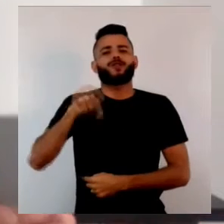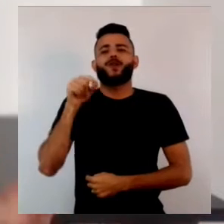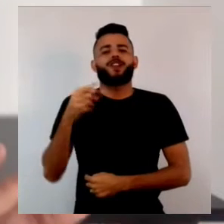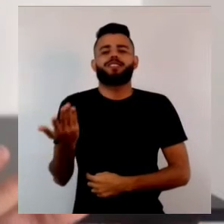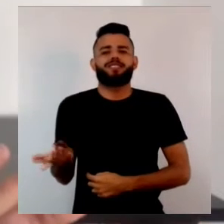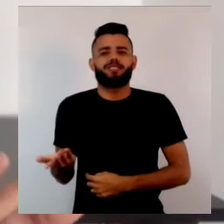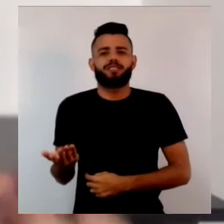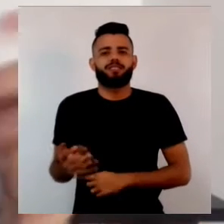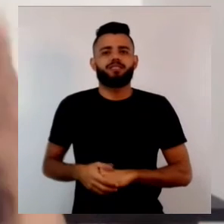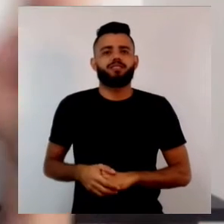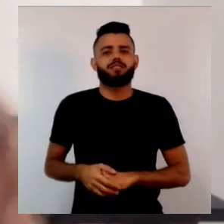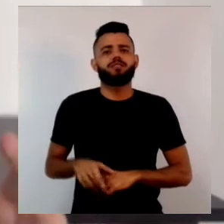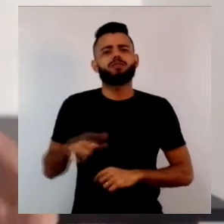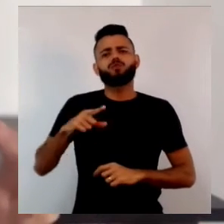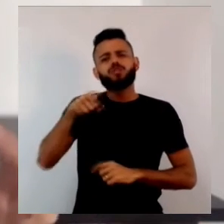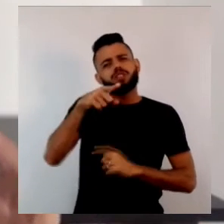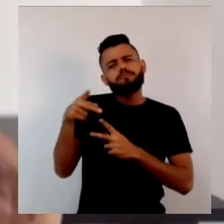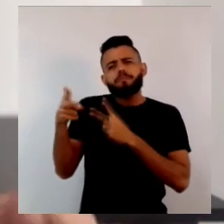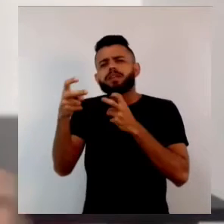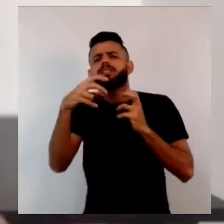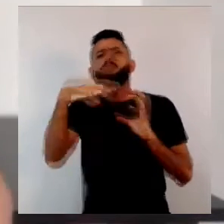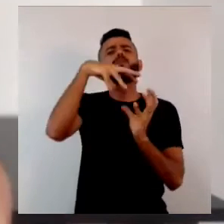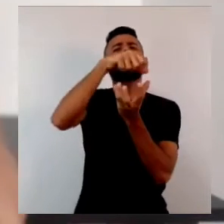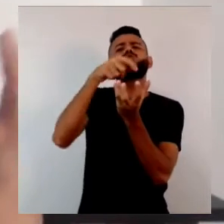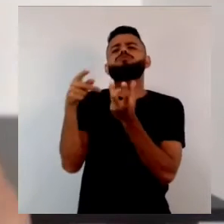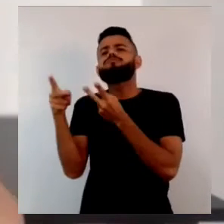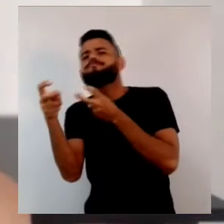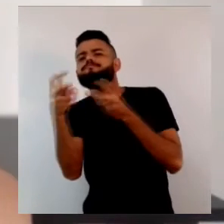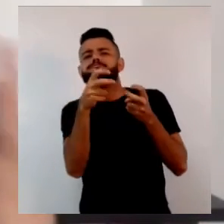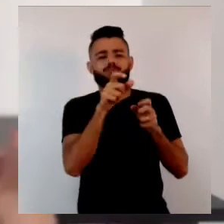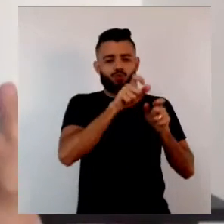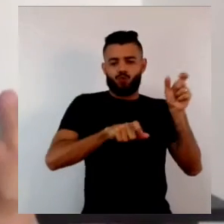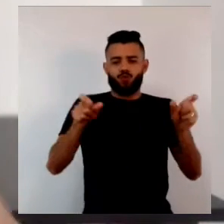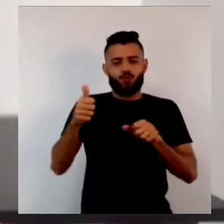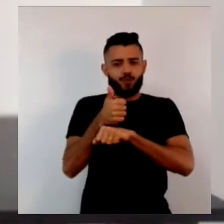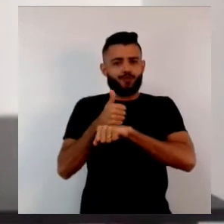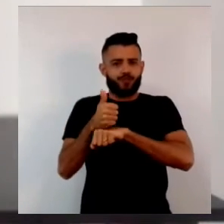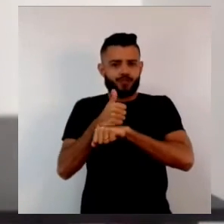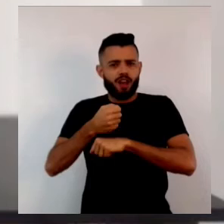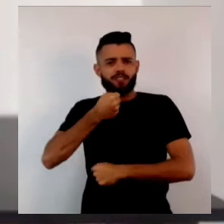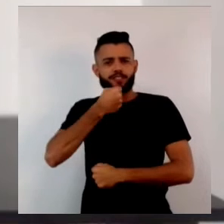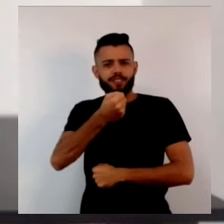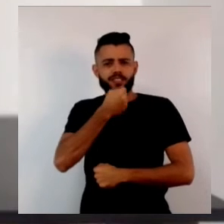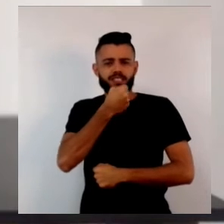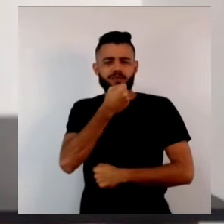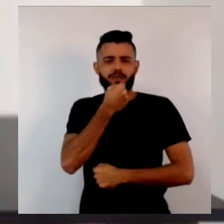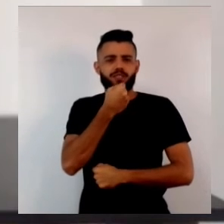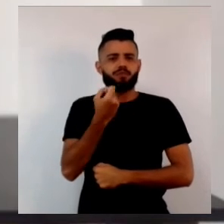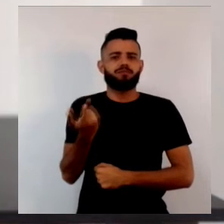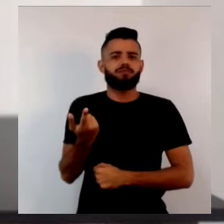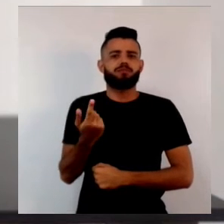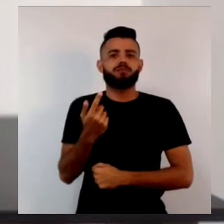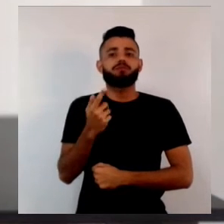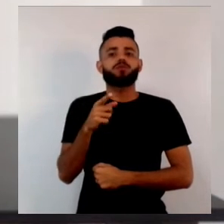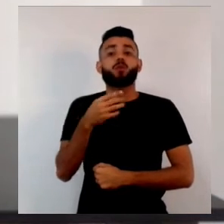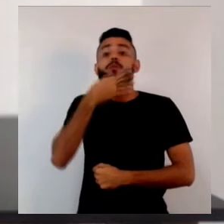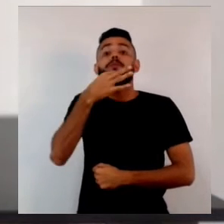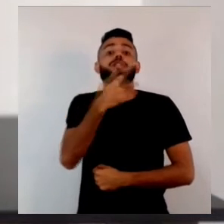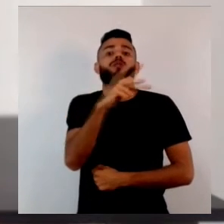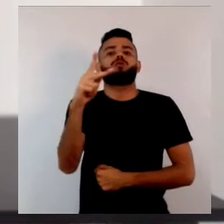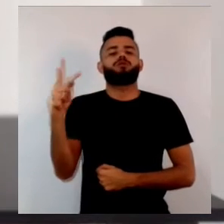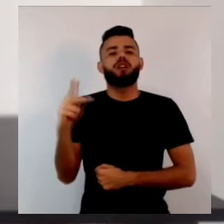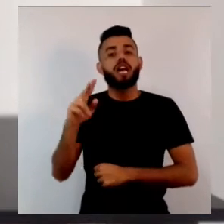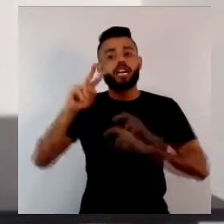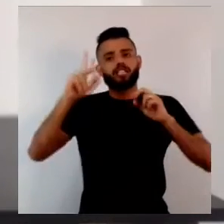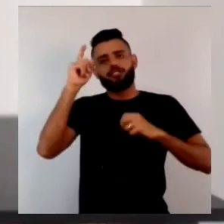mundo, né? Dos seus jornalistas, do seu veículo. Eu acho cada vez mais difícil definir o veículo, né? Porque o veículo tem um